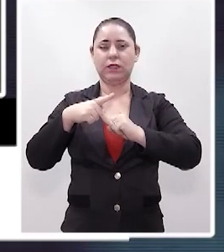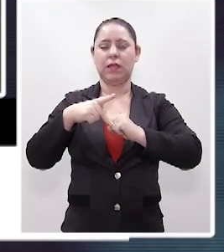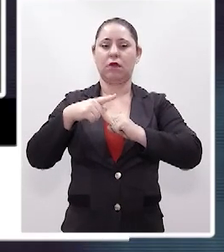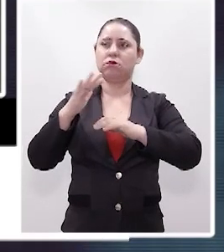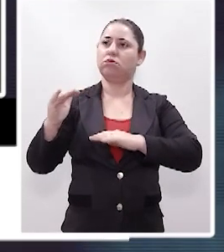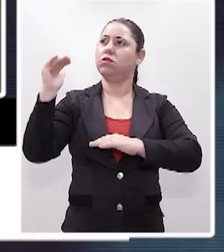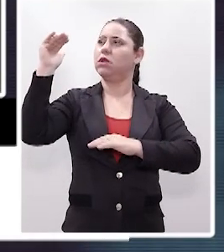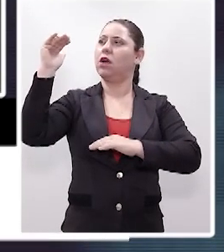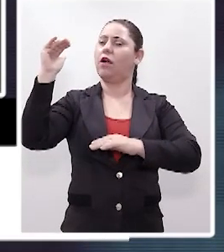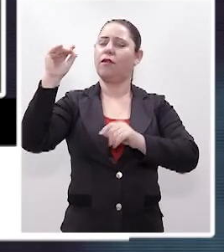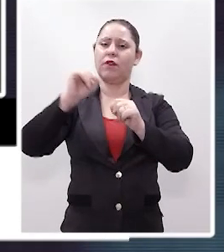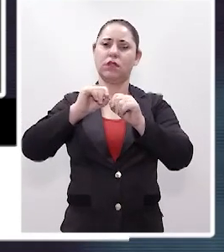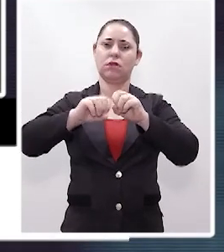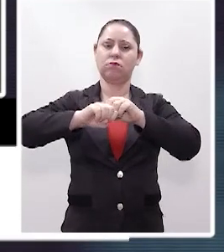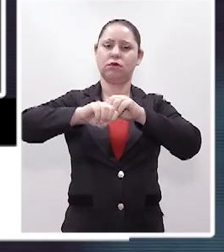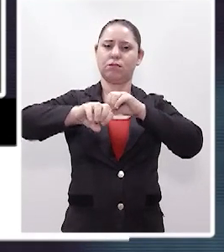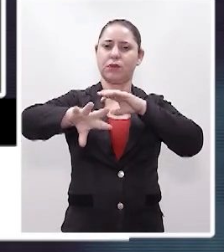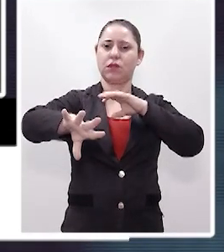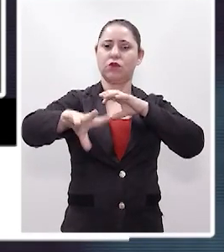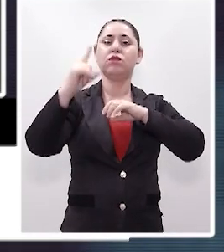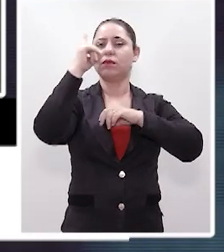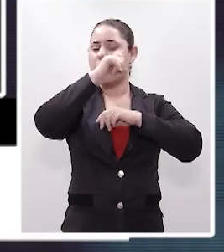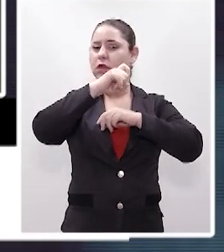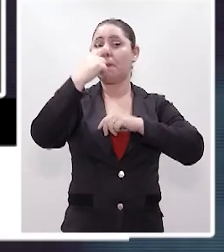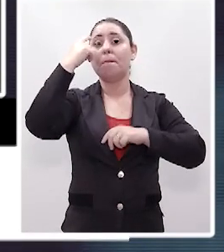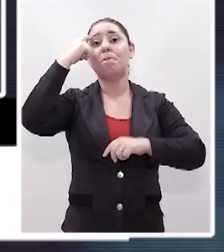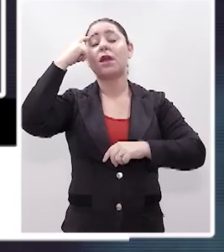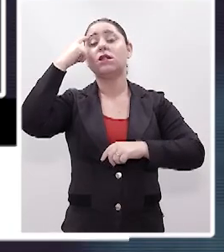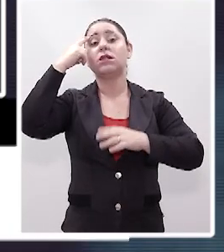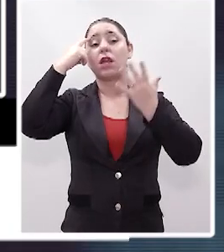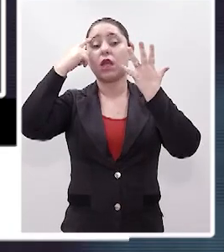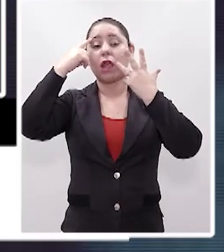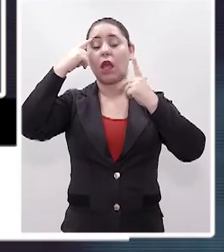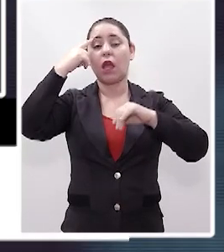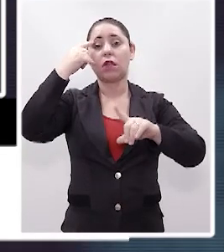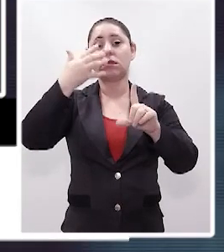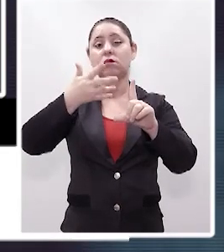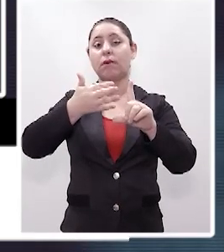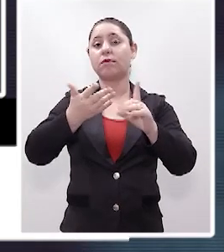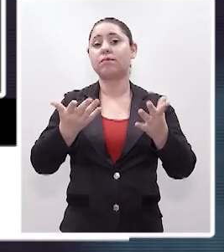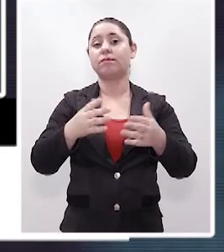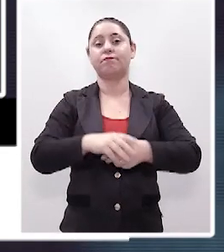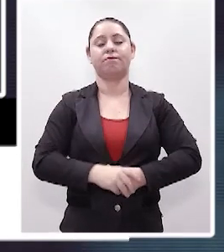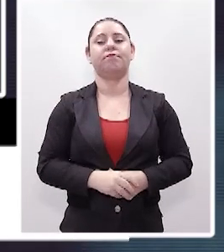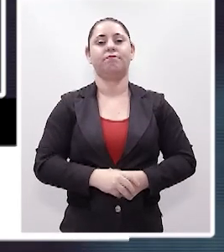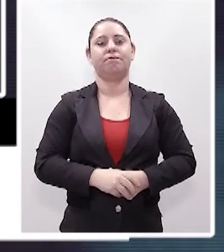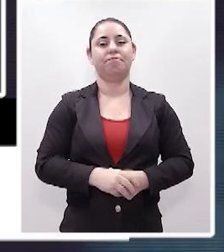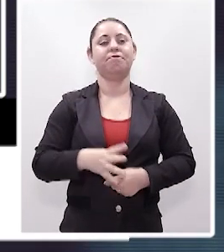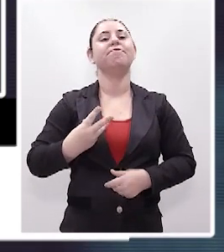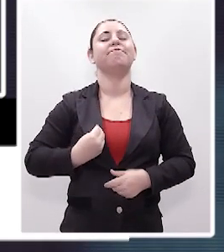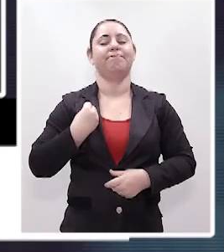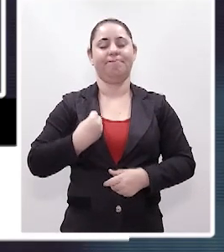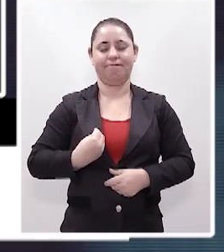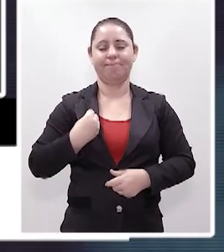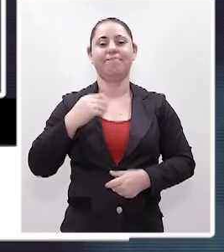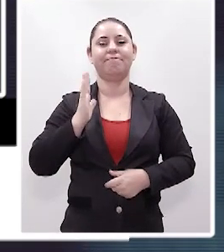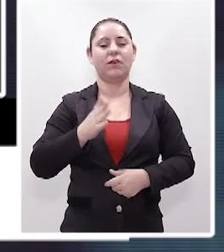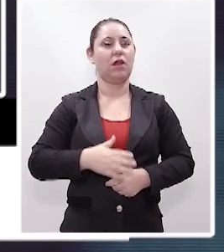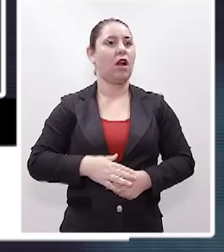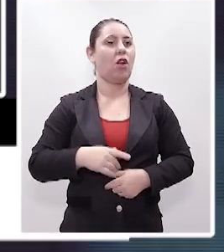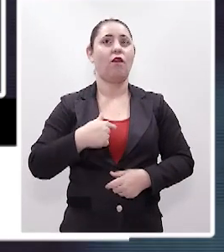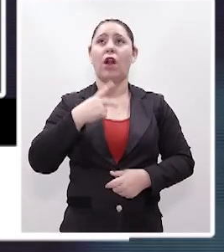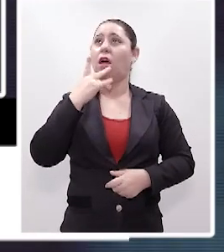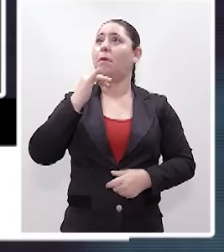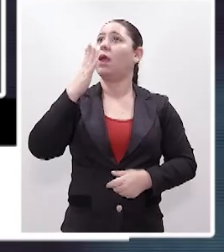pós-graduação e tal, que faz a distância, já não é muito fácil, imagina uma criança em aula online. Eu já presenciei, eu